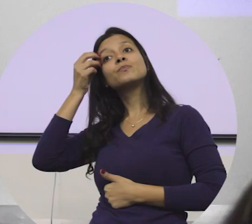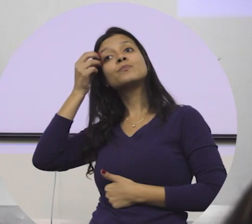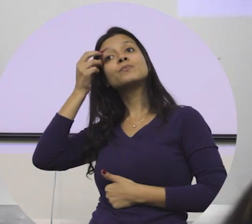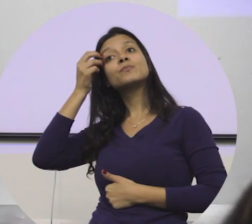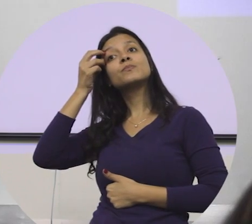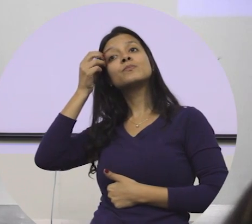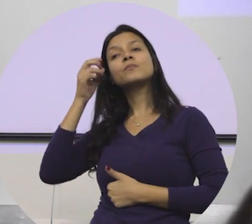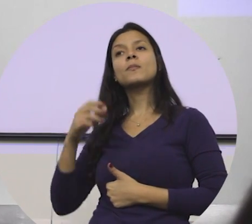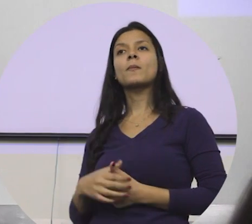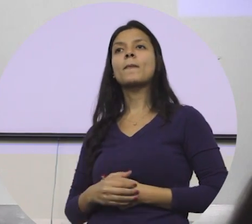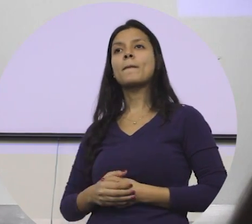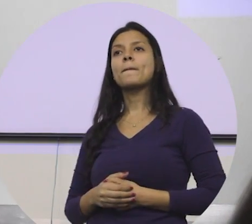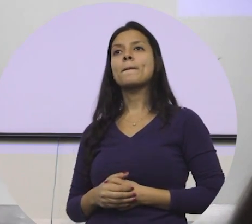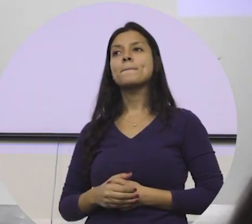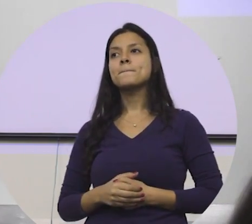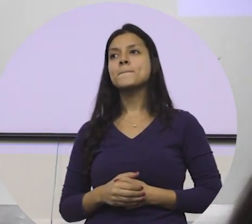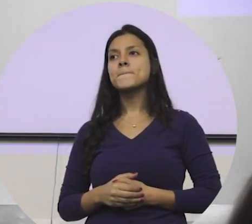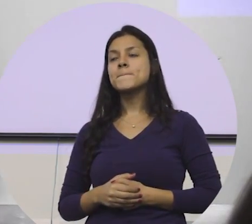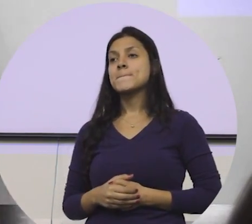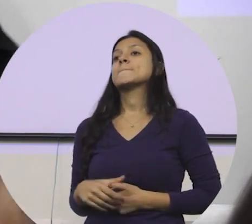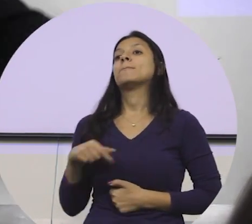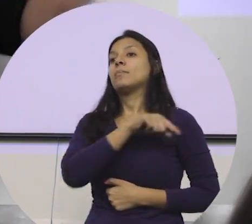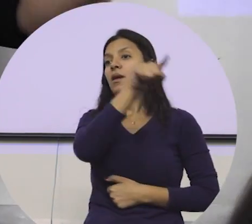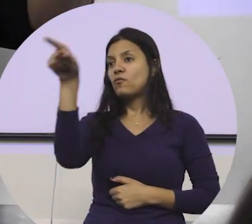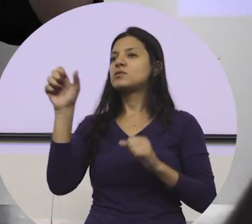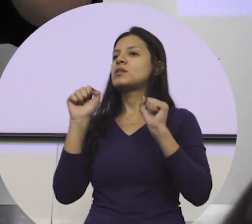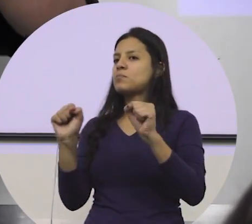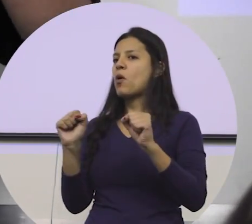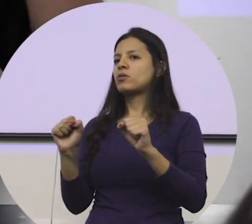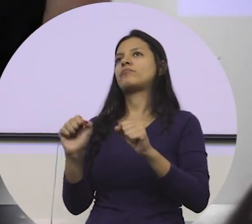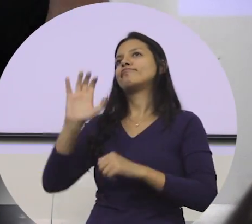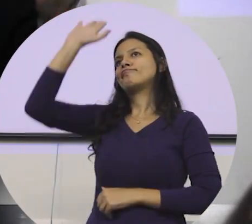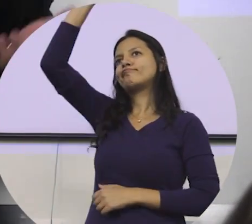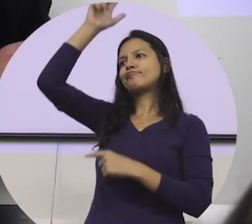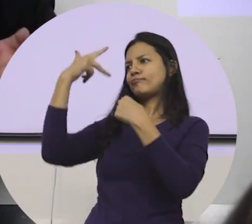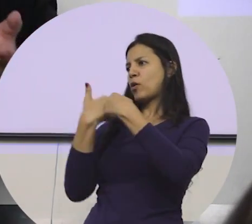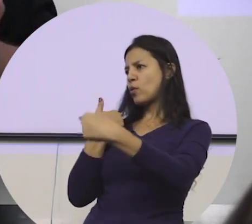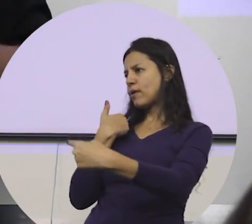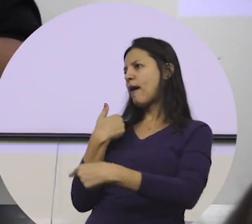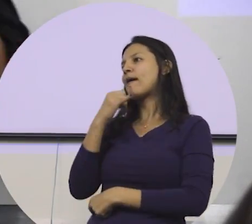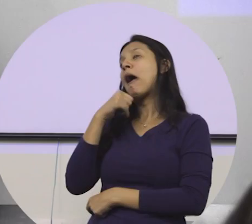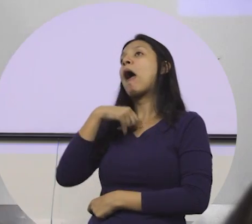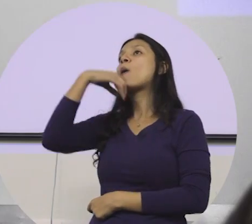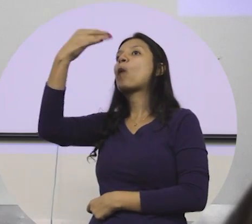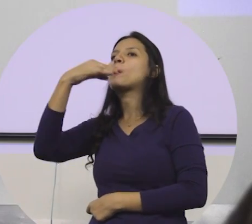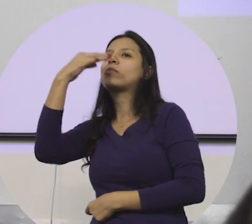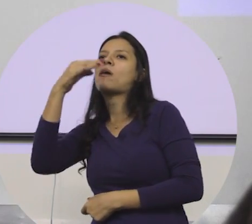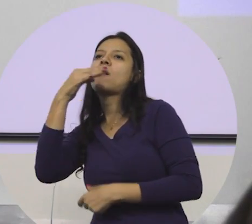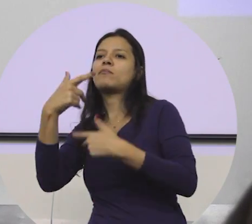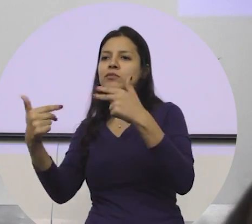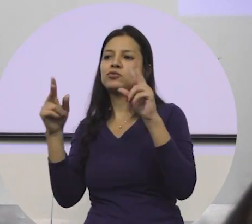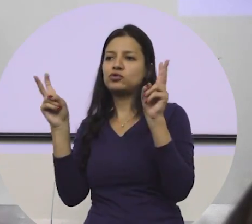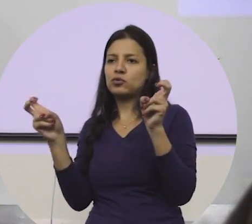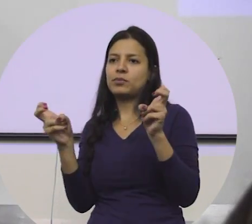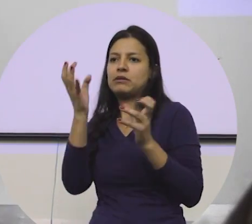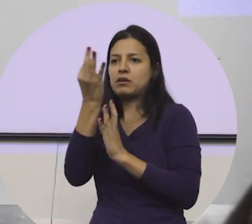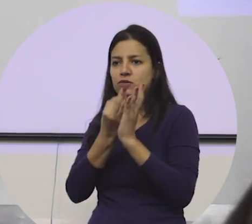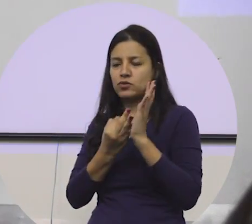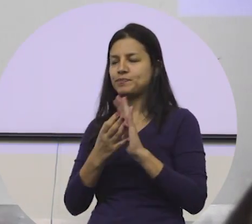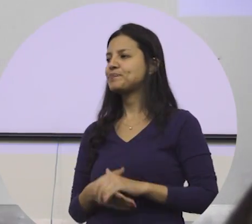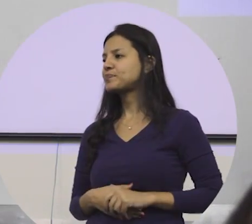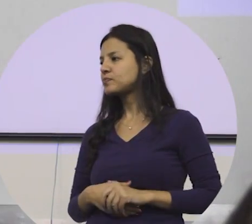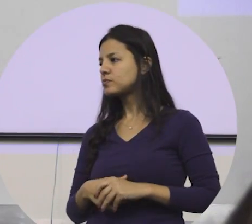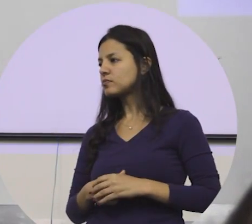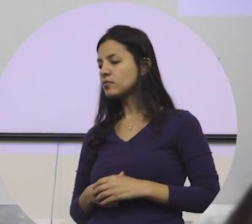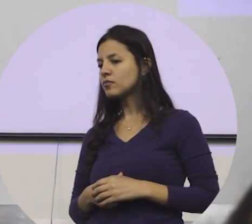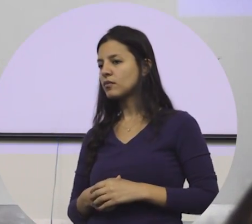Eu queria, vocês podem me interromper, tá? Se vocês lembraram de alguma coisa. Ah, eu queria fazer um comentário sobre o texto. O que eu